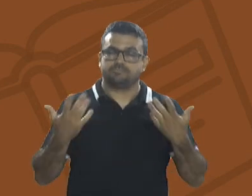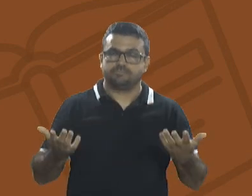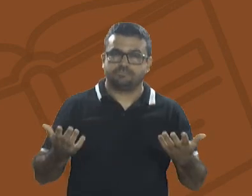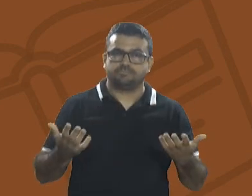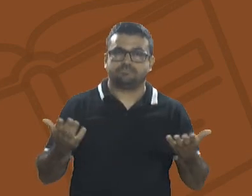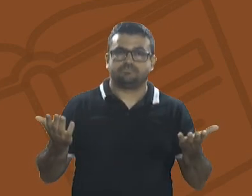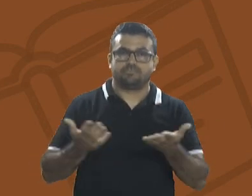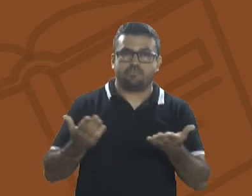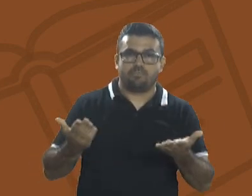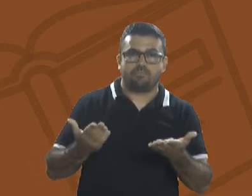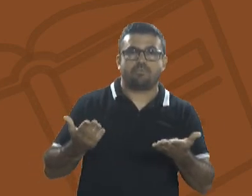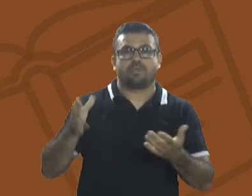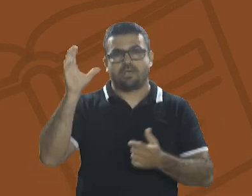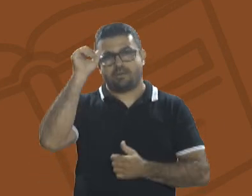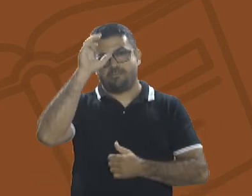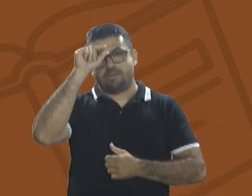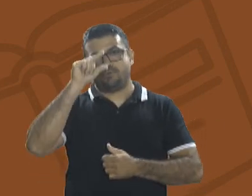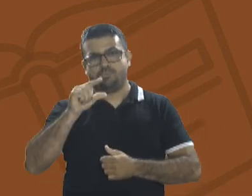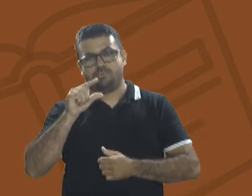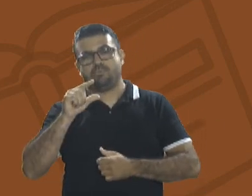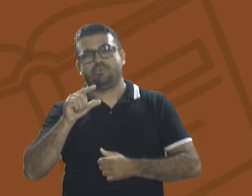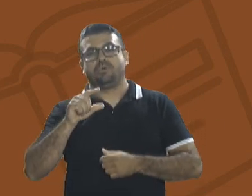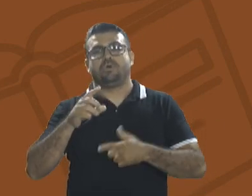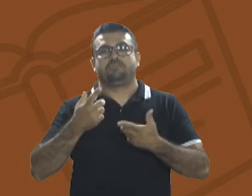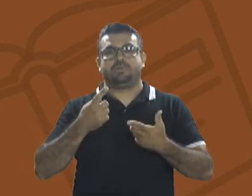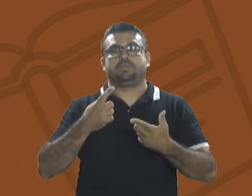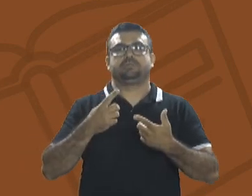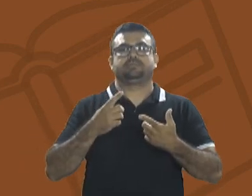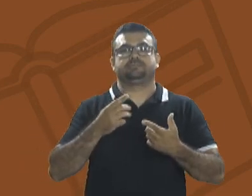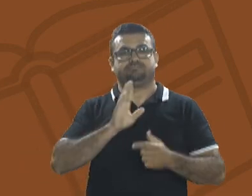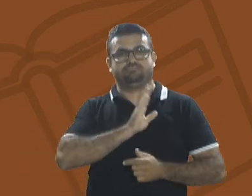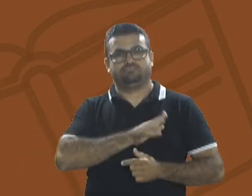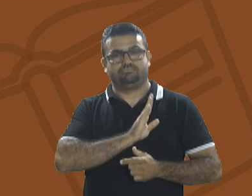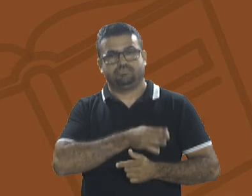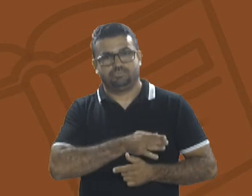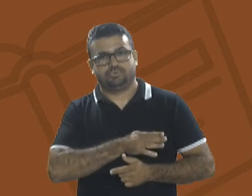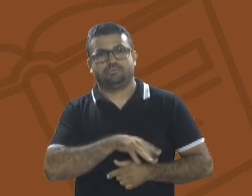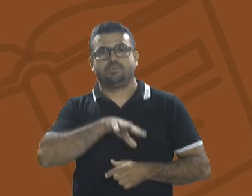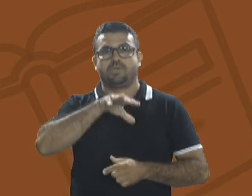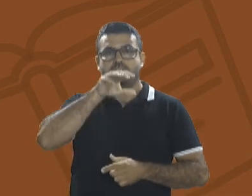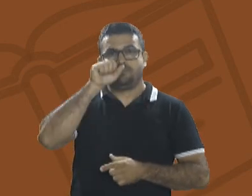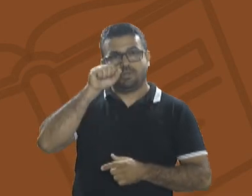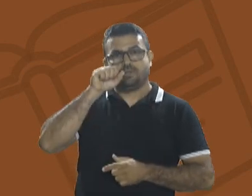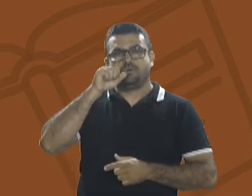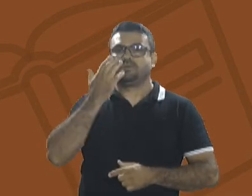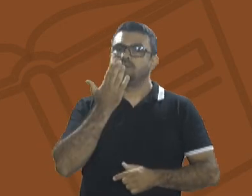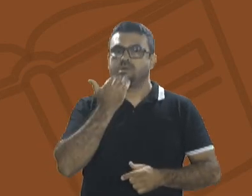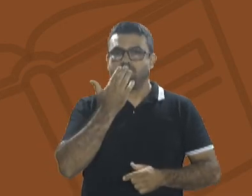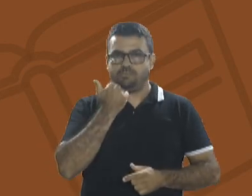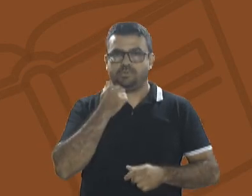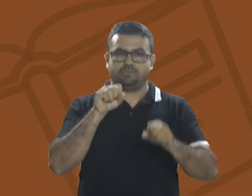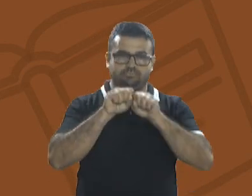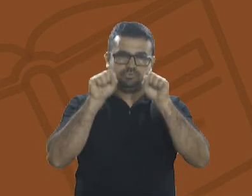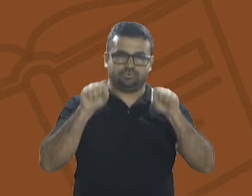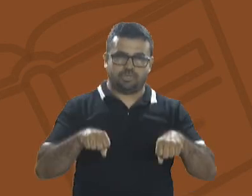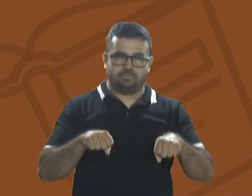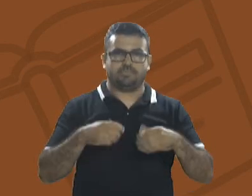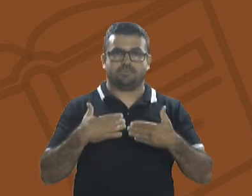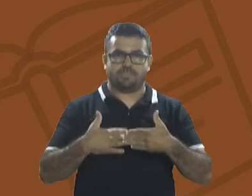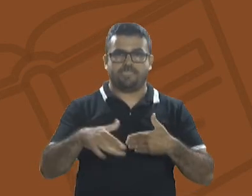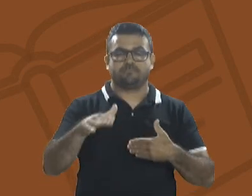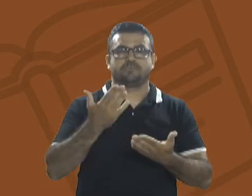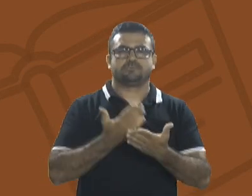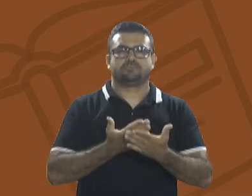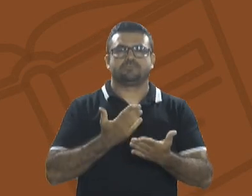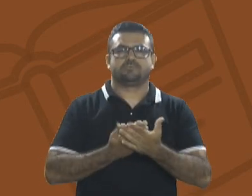pouquinho sobre sistema cardiovascular, sistema respiratório e sistema digestivo, certo? Nas próximas aulas